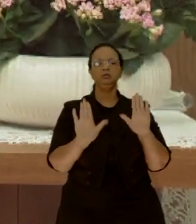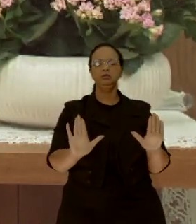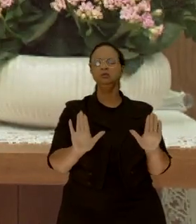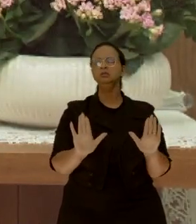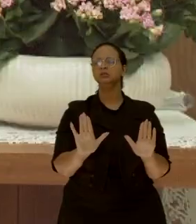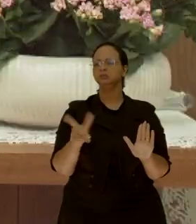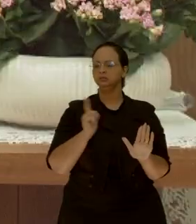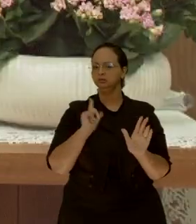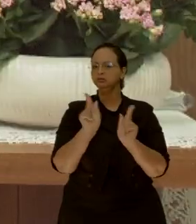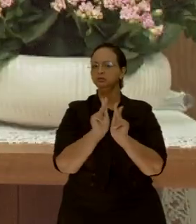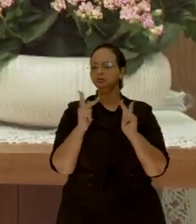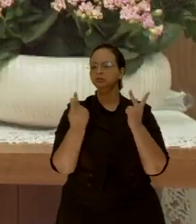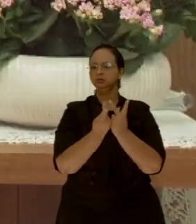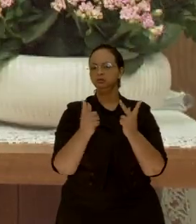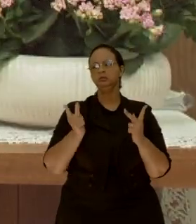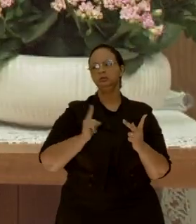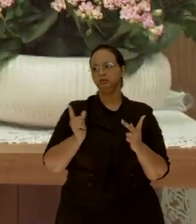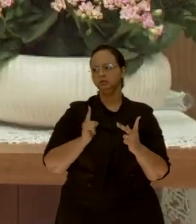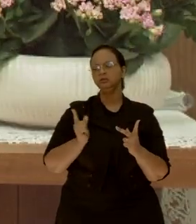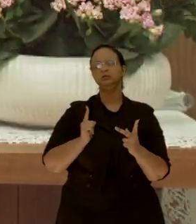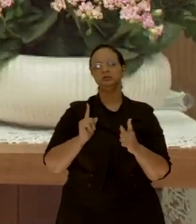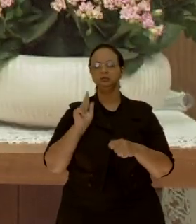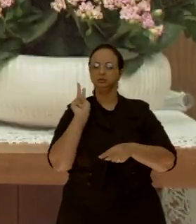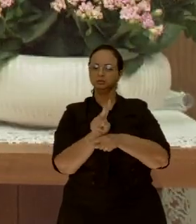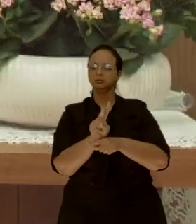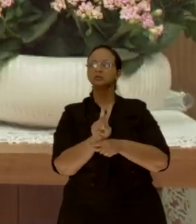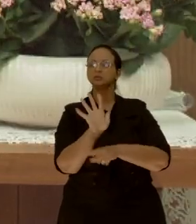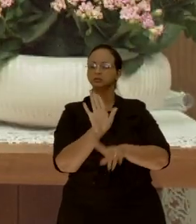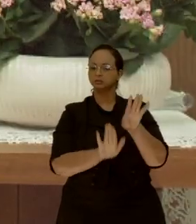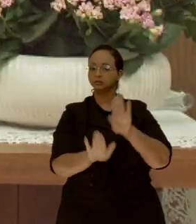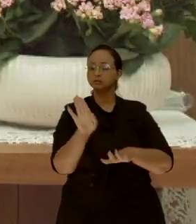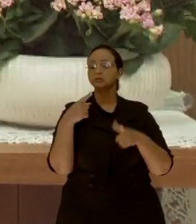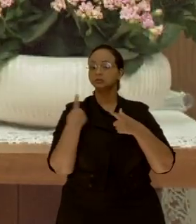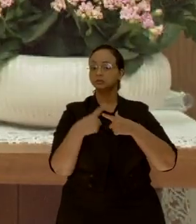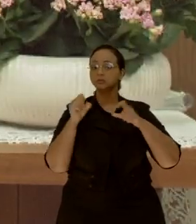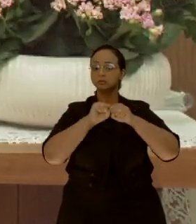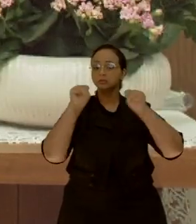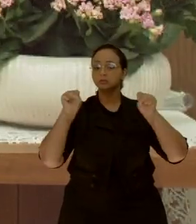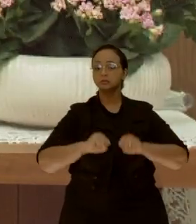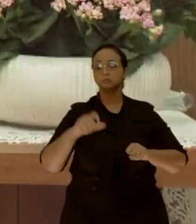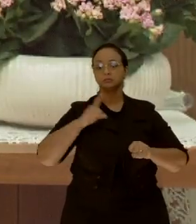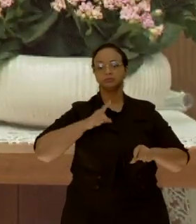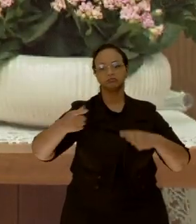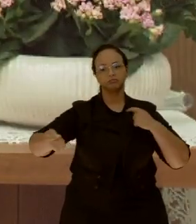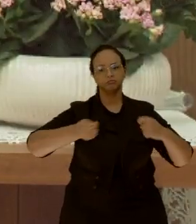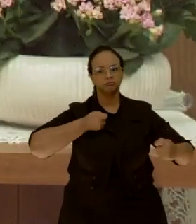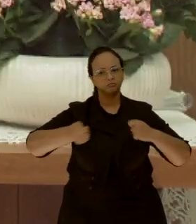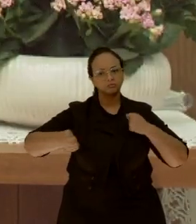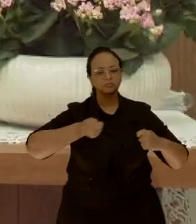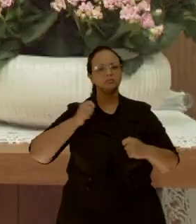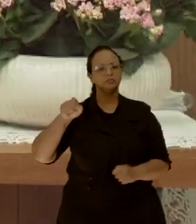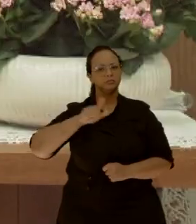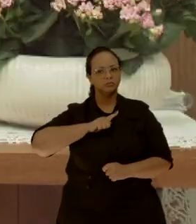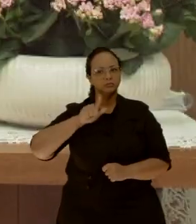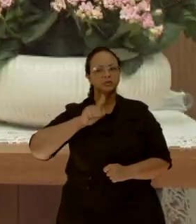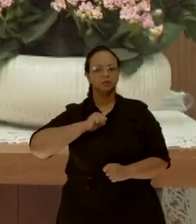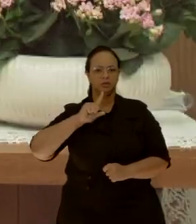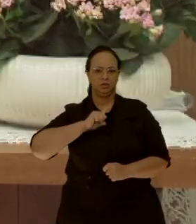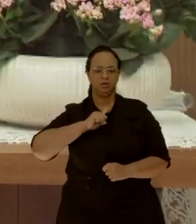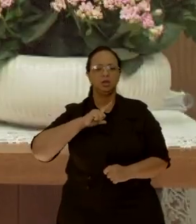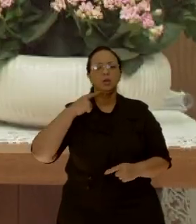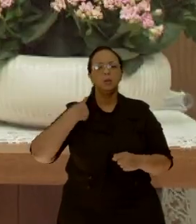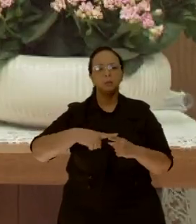Fiscal. Nós temos aqui um sistema de governança, onde